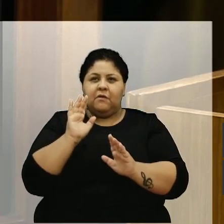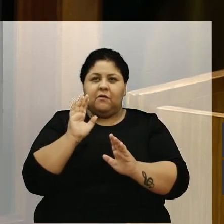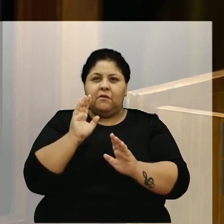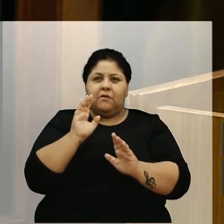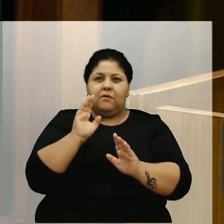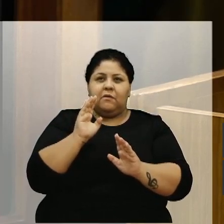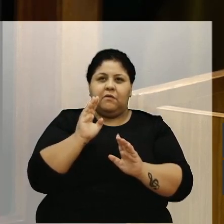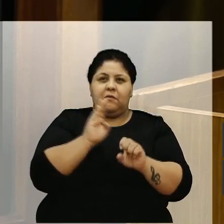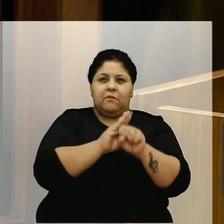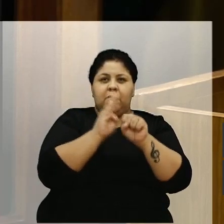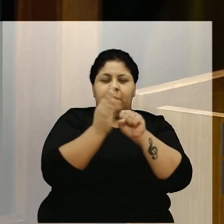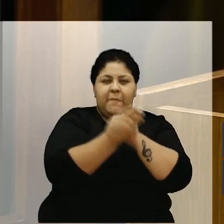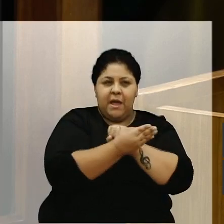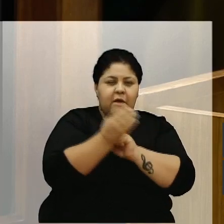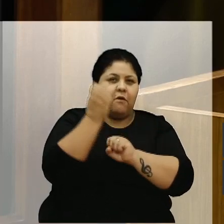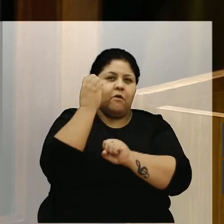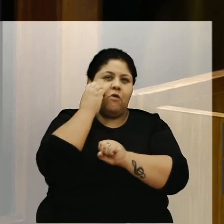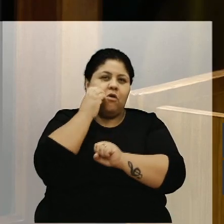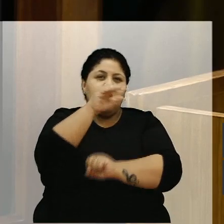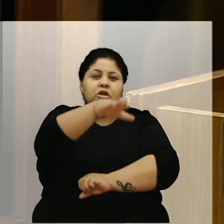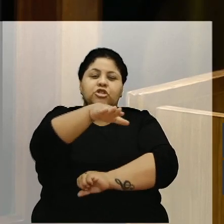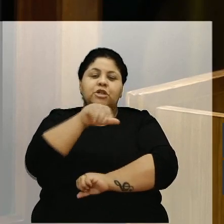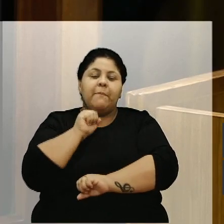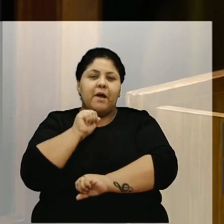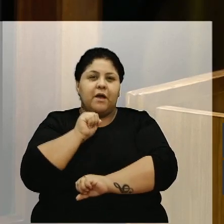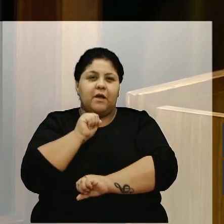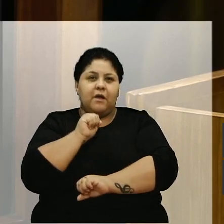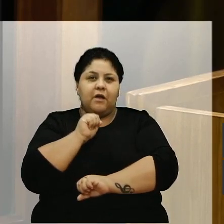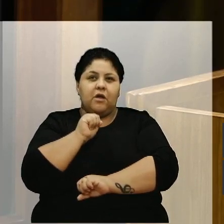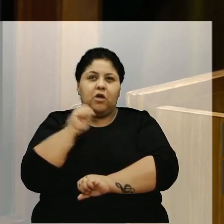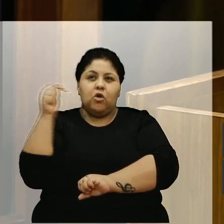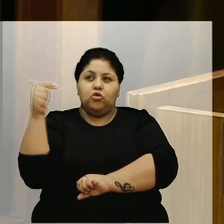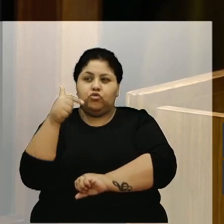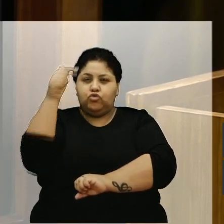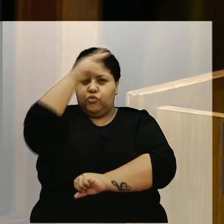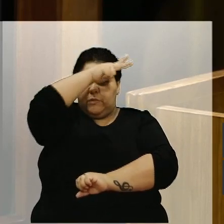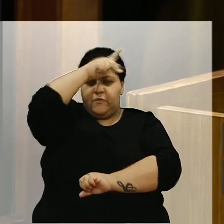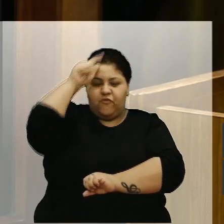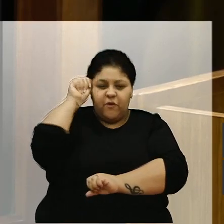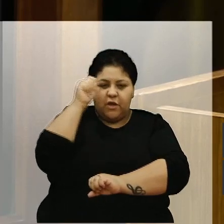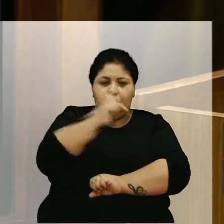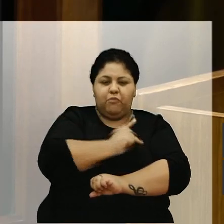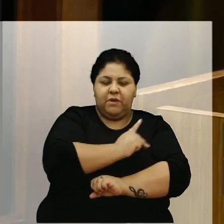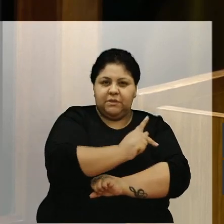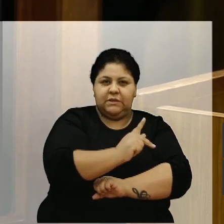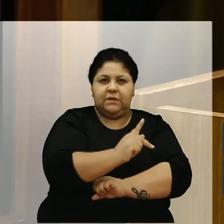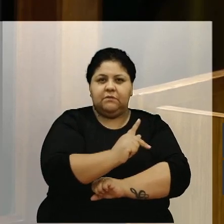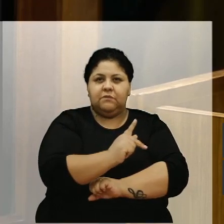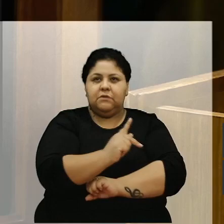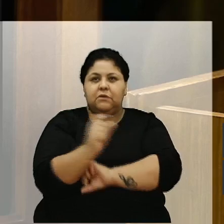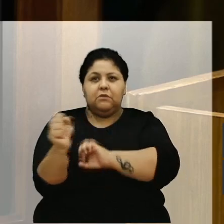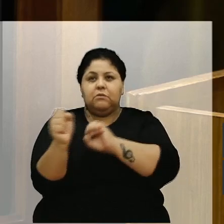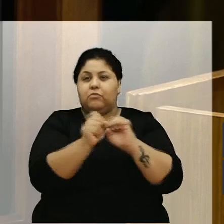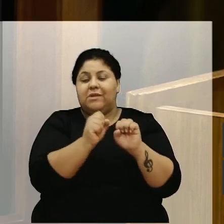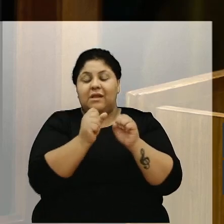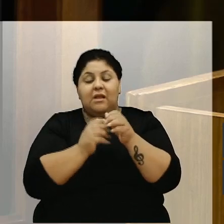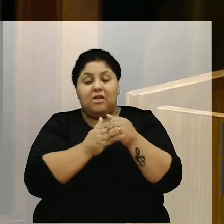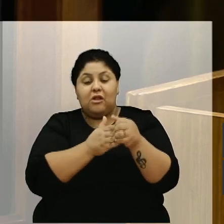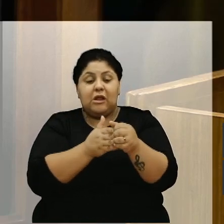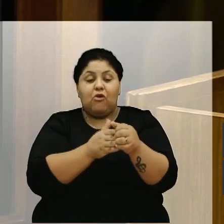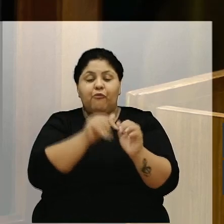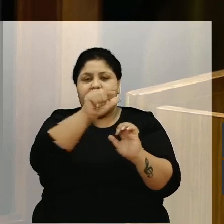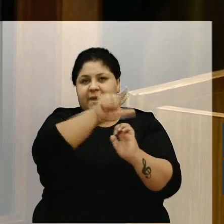Ana Rec, vamos supor, chamasse o subprefeito, o presidente, e ele poderia acompanhar essa